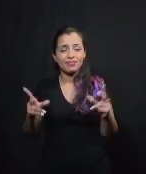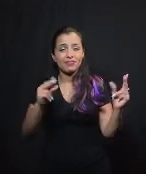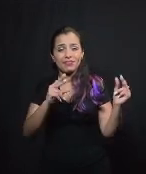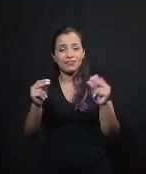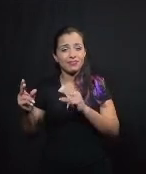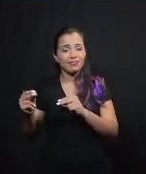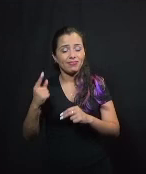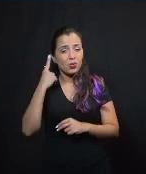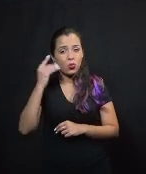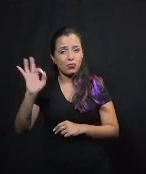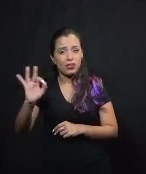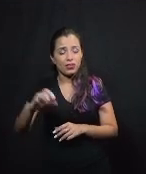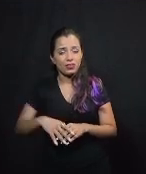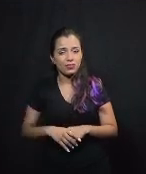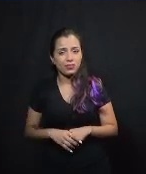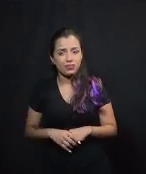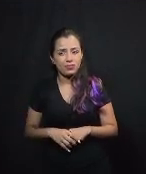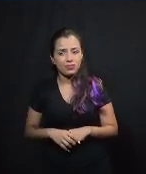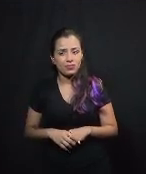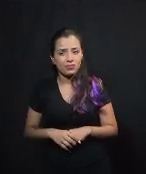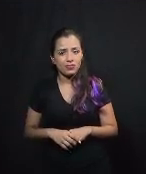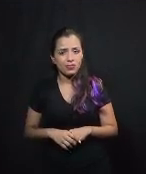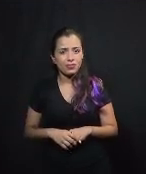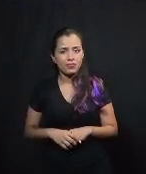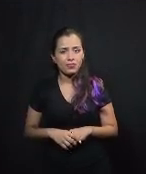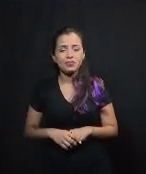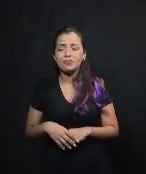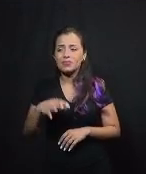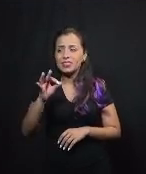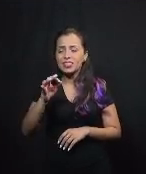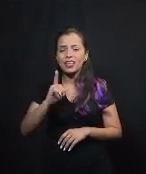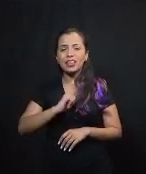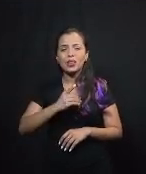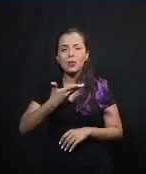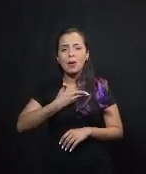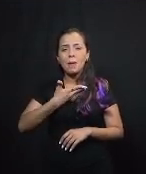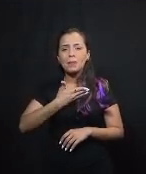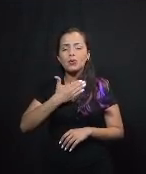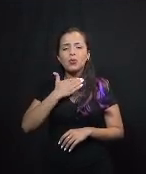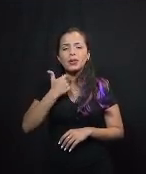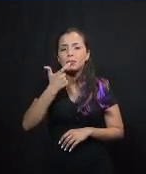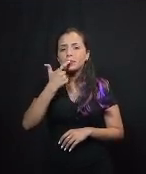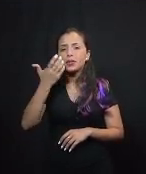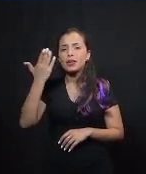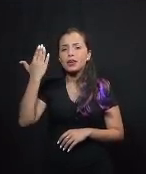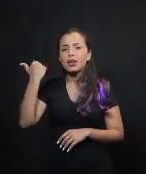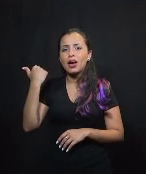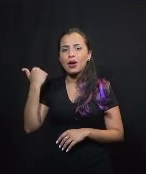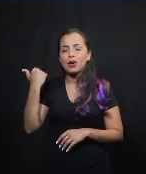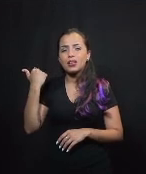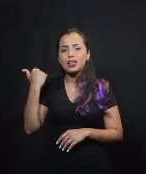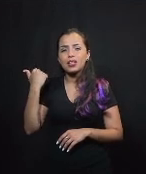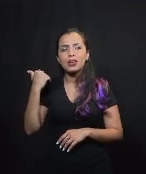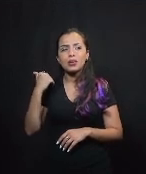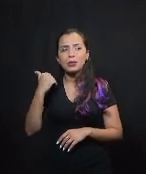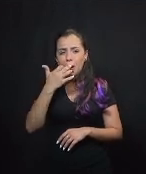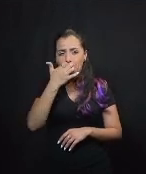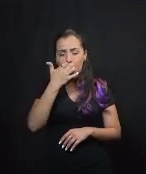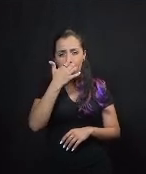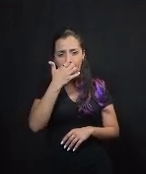USP, do nosso... meu amigo, estou esquecendo o nome dele, que faleceu até, infelizmente, há não muito tempo.